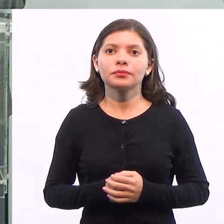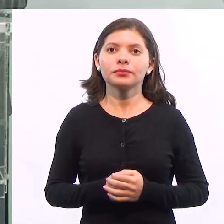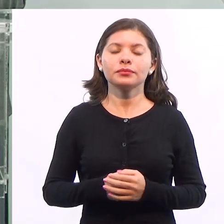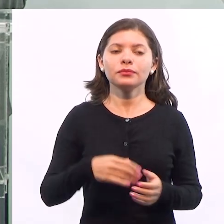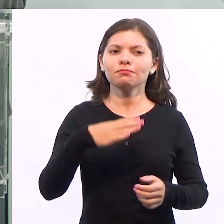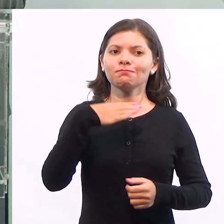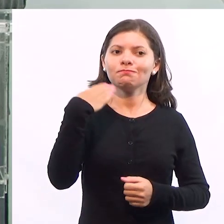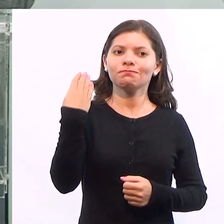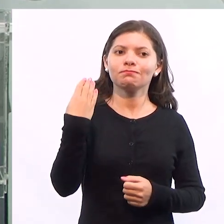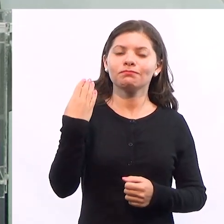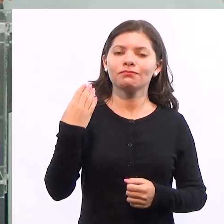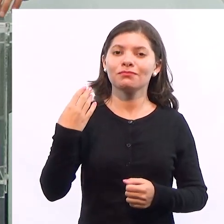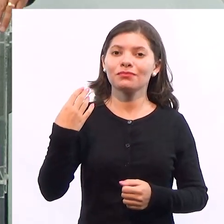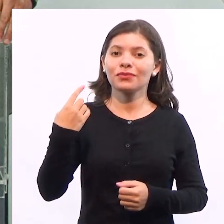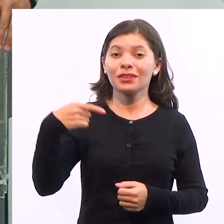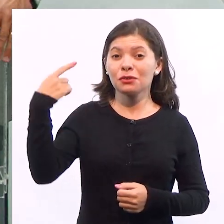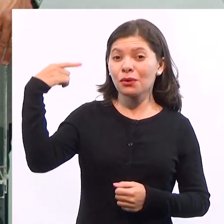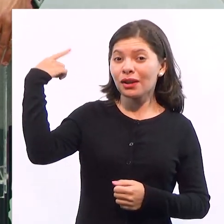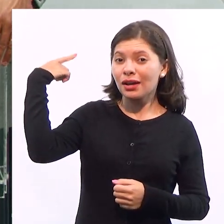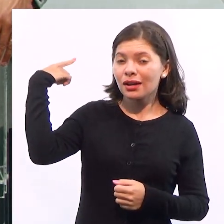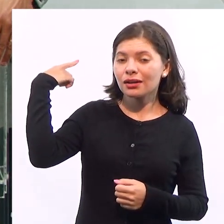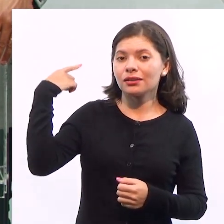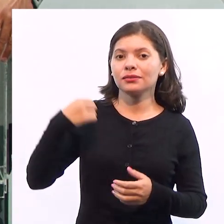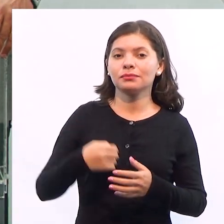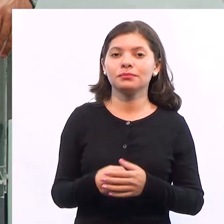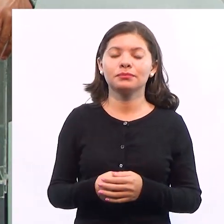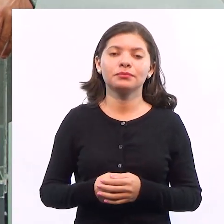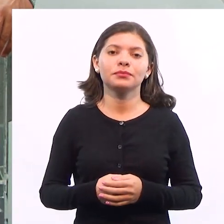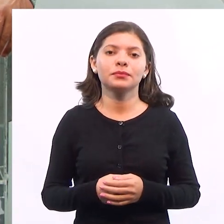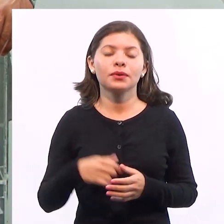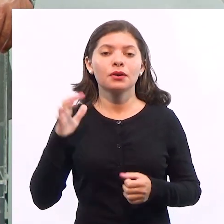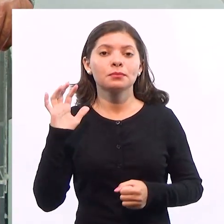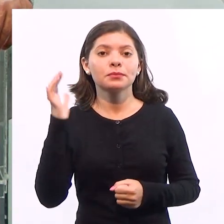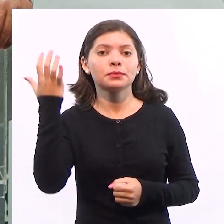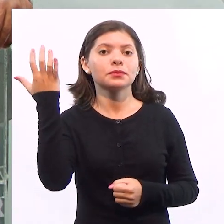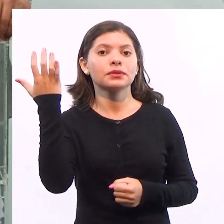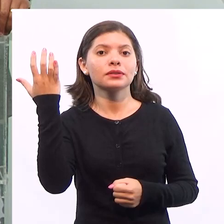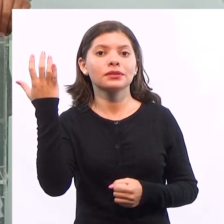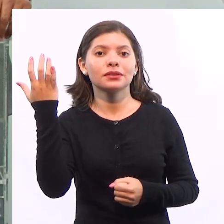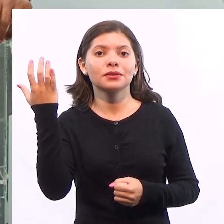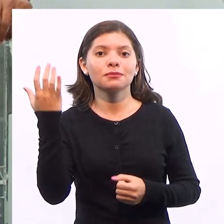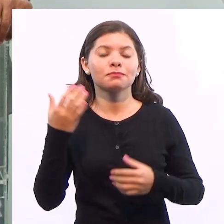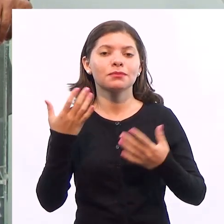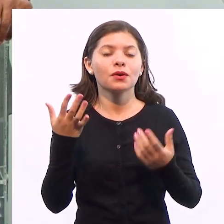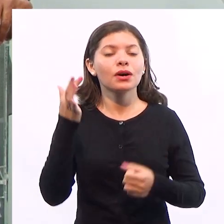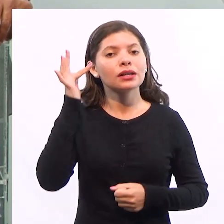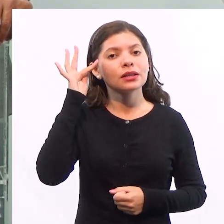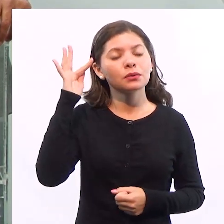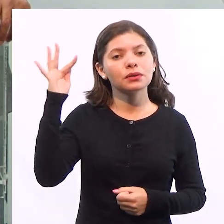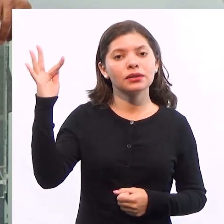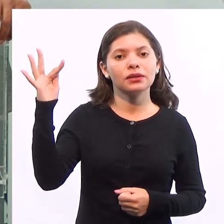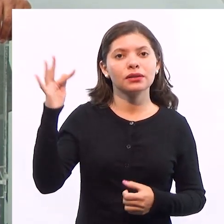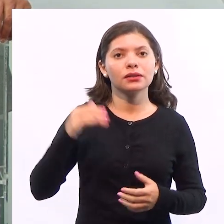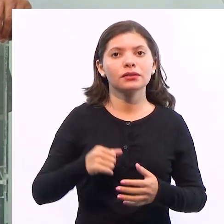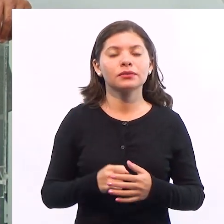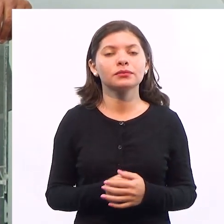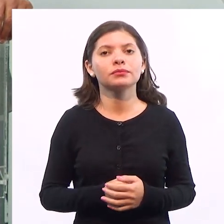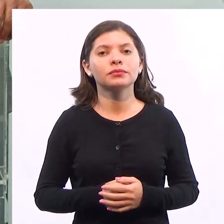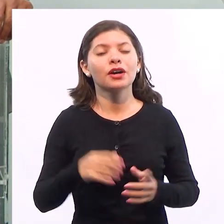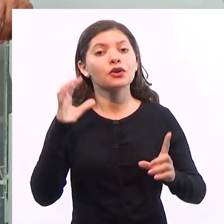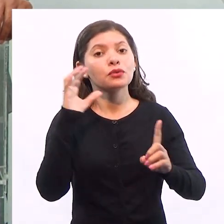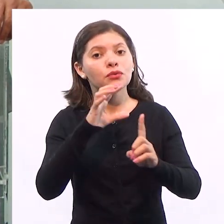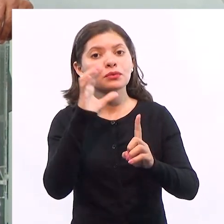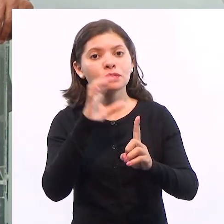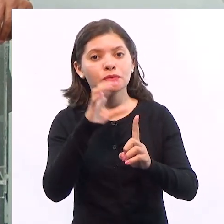foi logo no início, tá? Passamos por uma situação desse tipo. Então, a teoria contingencial, fatores que influenciam